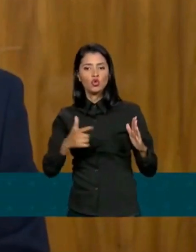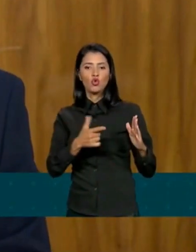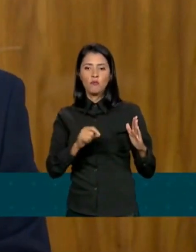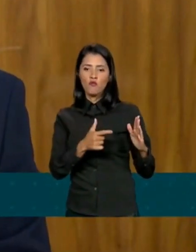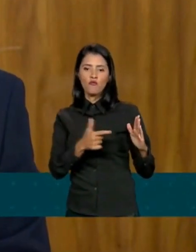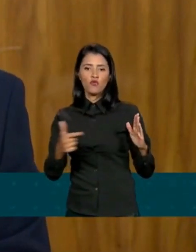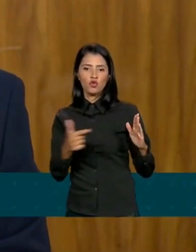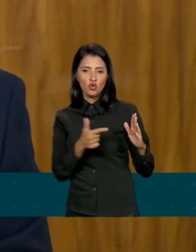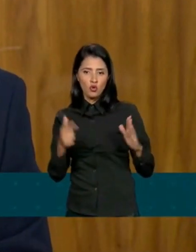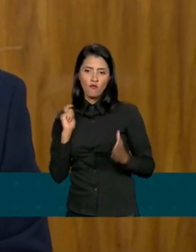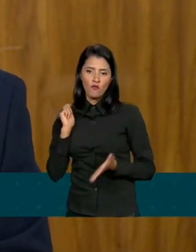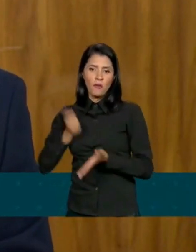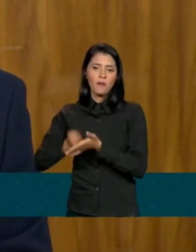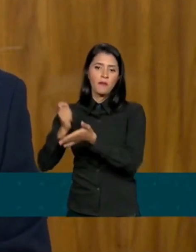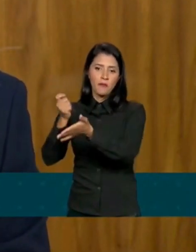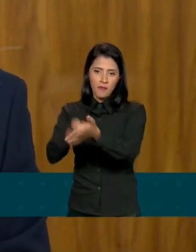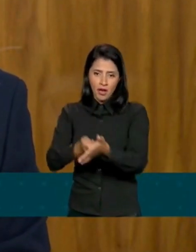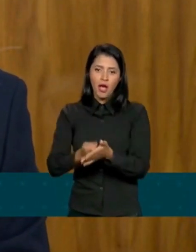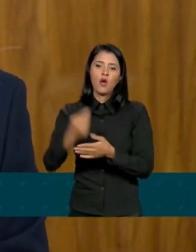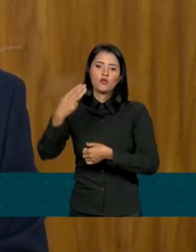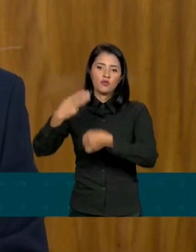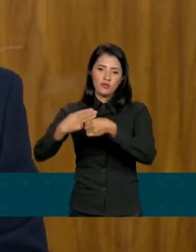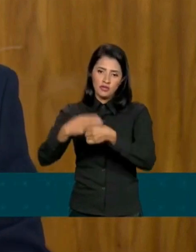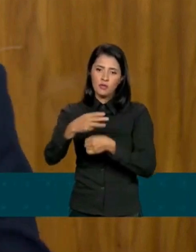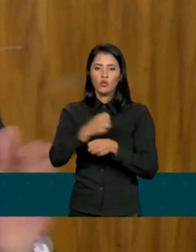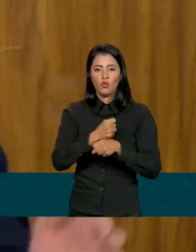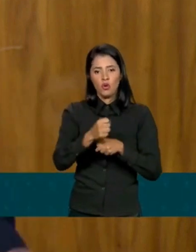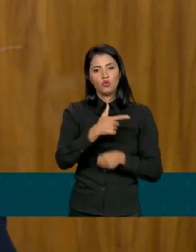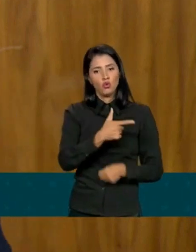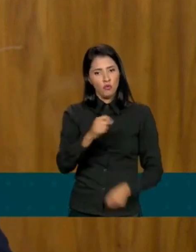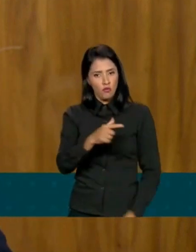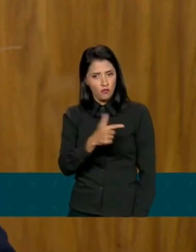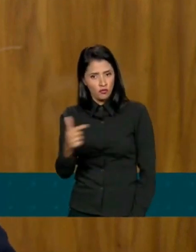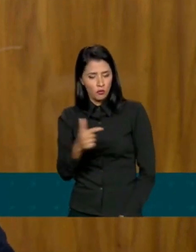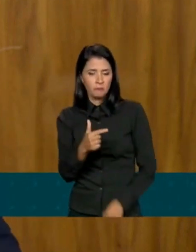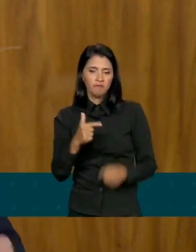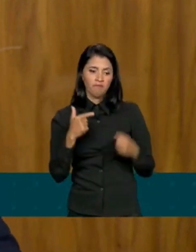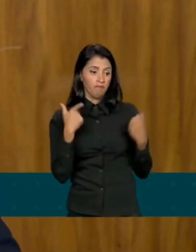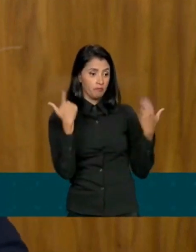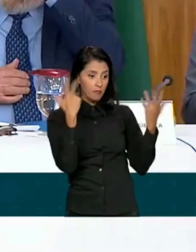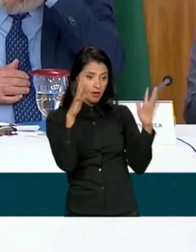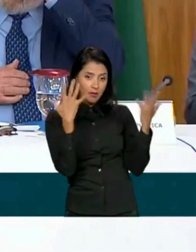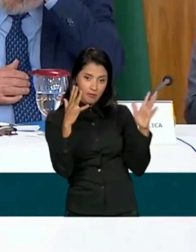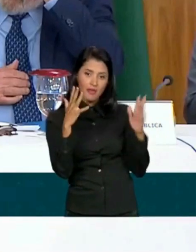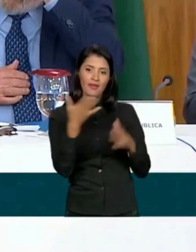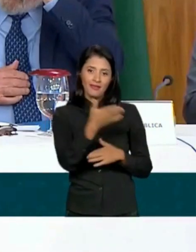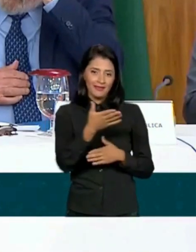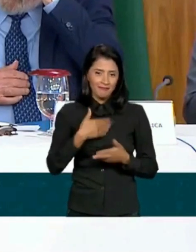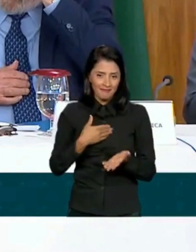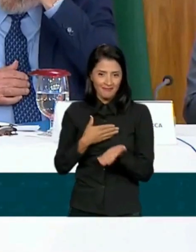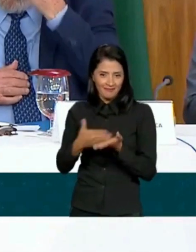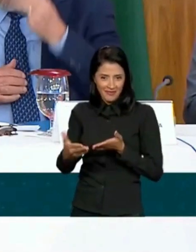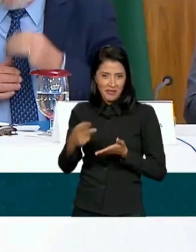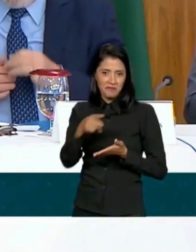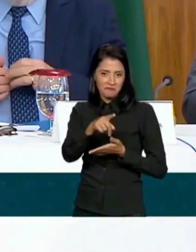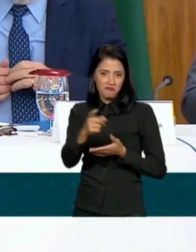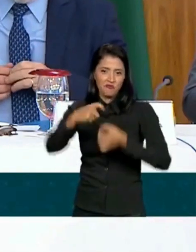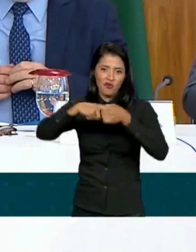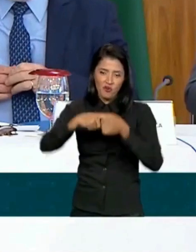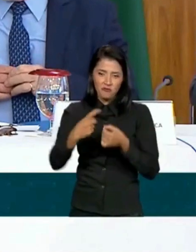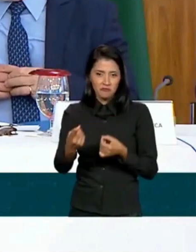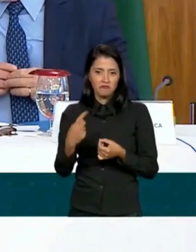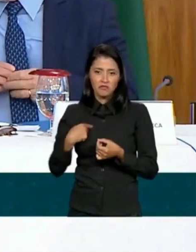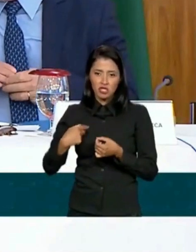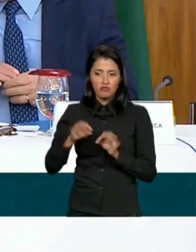aos municípios e estados do FNDE no ano de 2022. Portanto, presidente, parabéns pela iniciativa e para que a gente possa regularizar